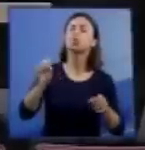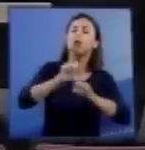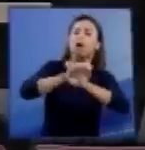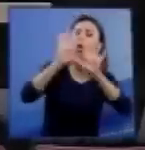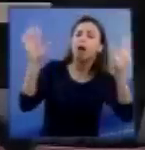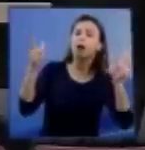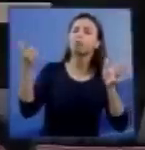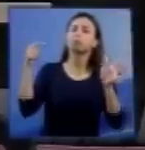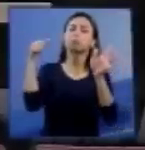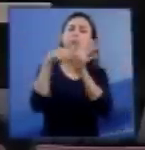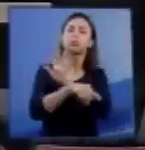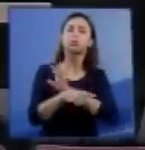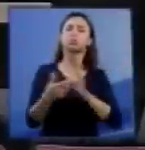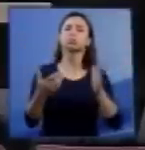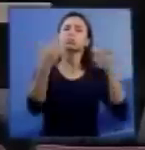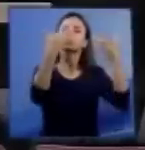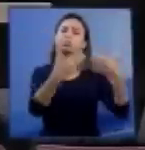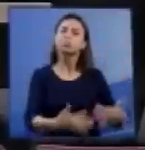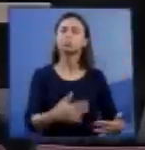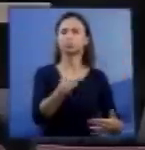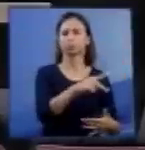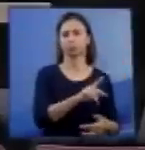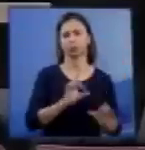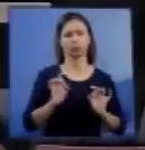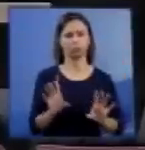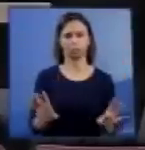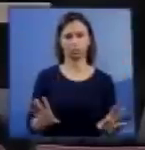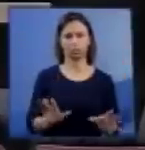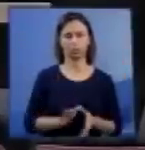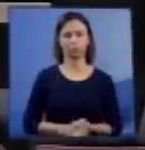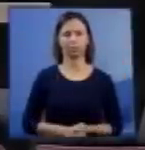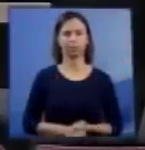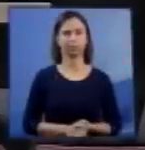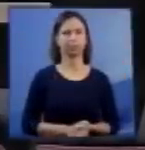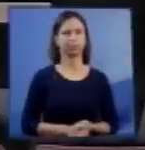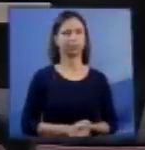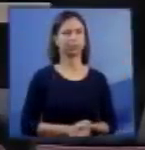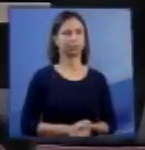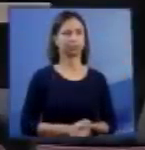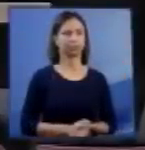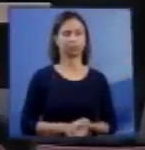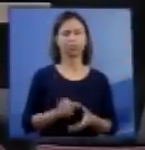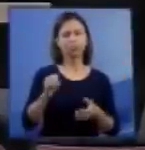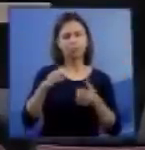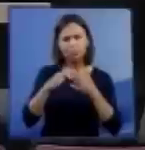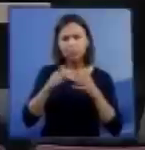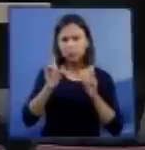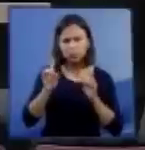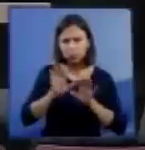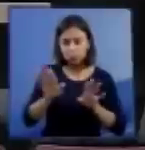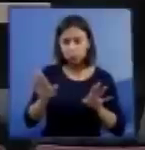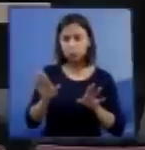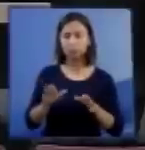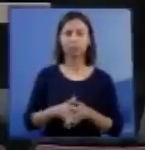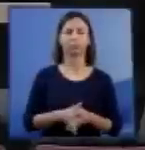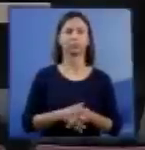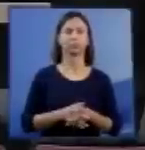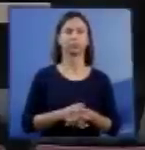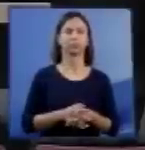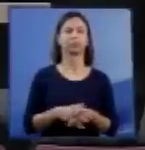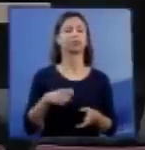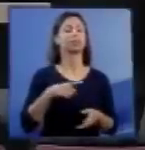esclarecimento do conteúdo da exposição CTO eu só reiterar Único pedido da ação se refere à